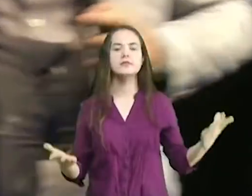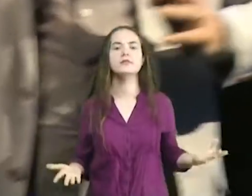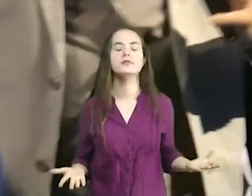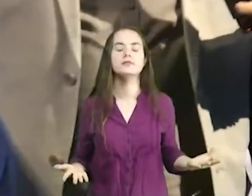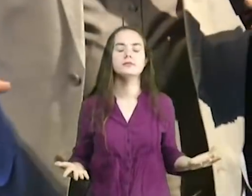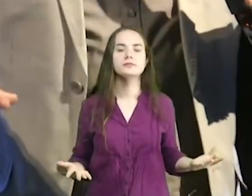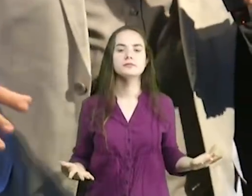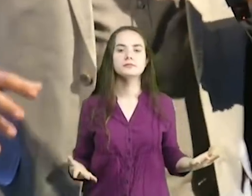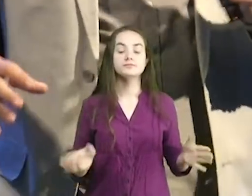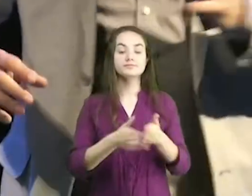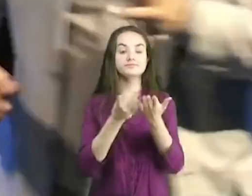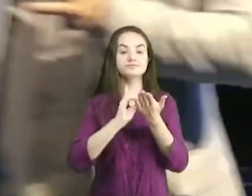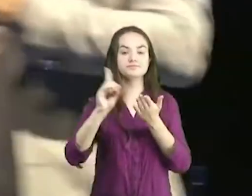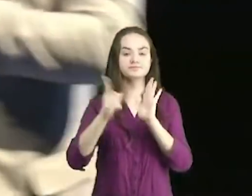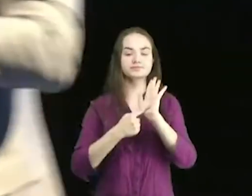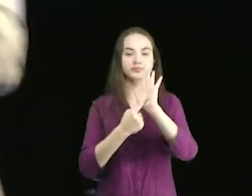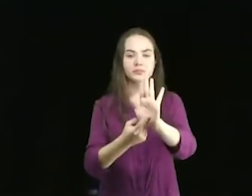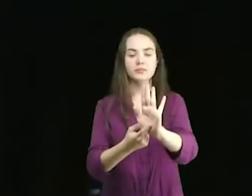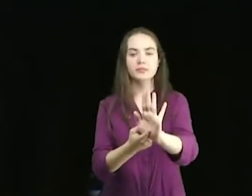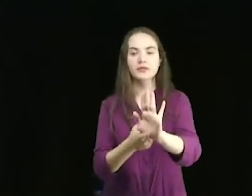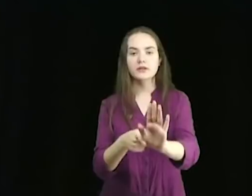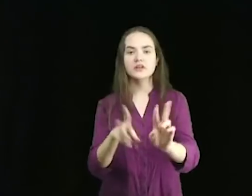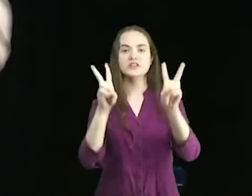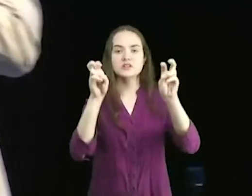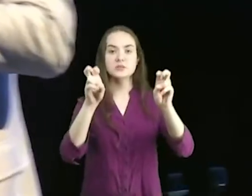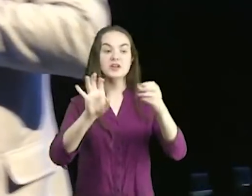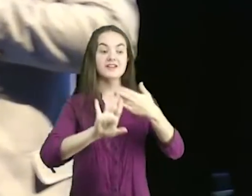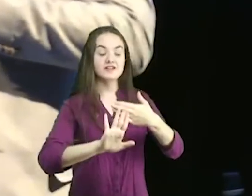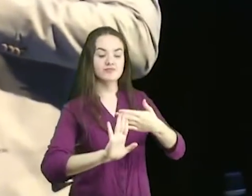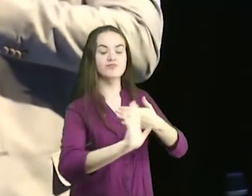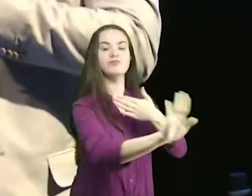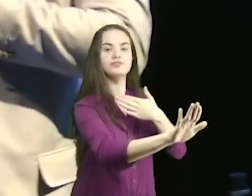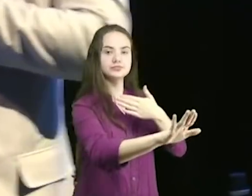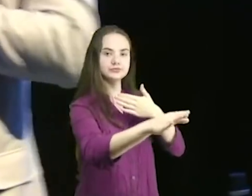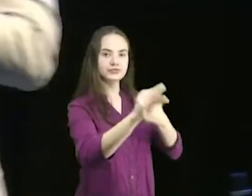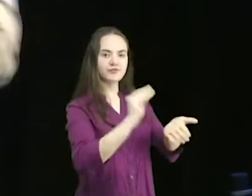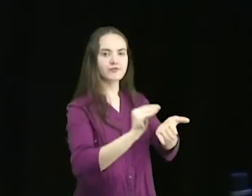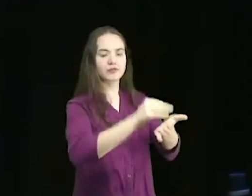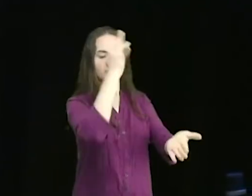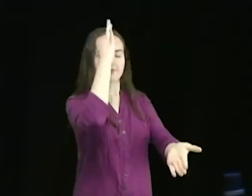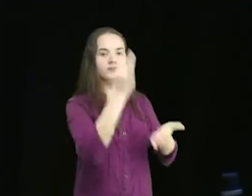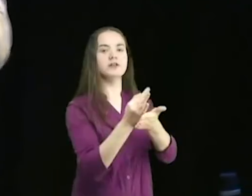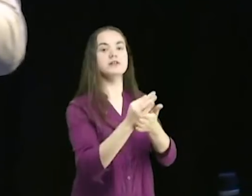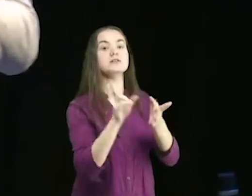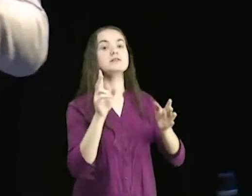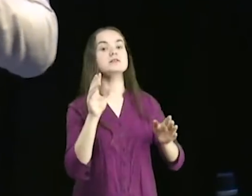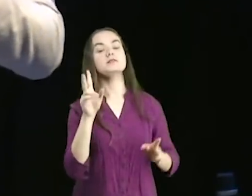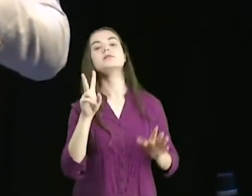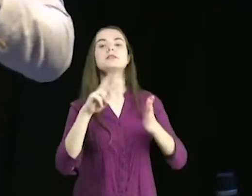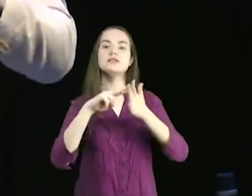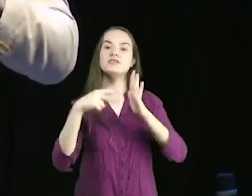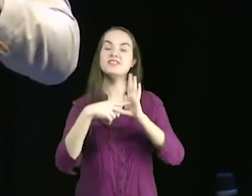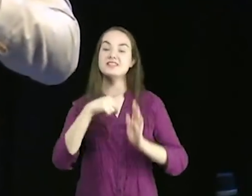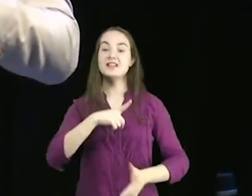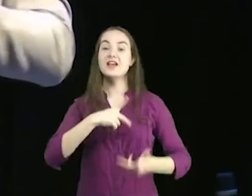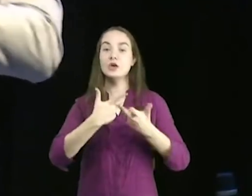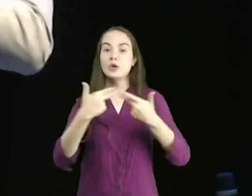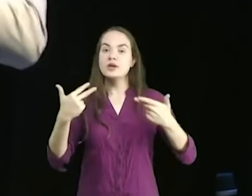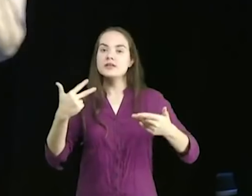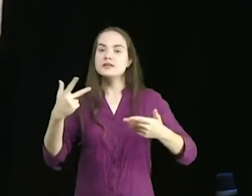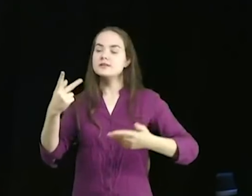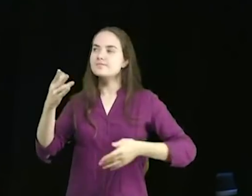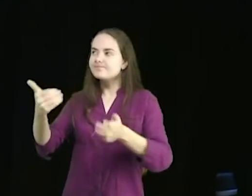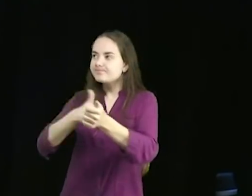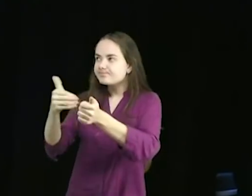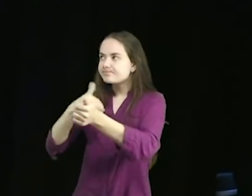Quando a Bíblia fala sobre afastar a incredulidade, significa que existem segredos nossos com Deus, que a gente